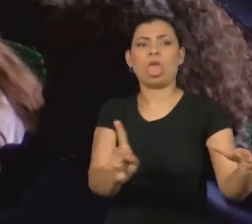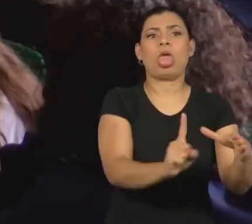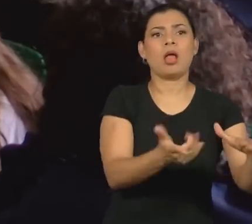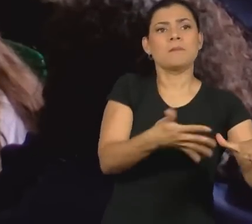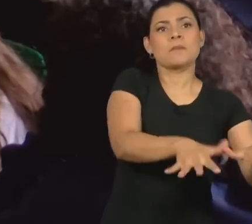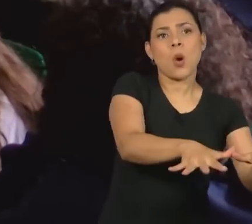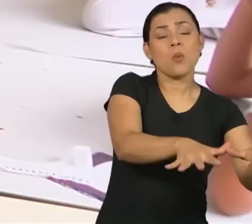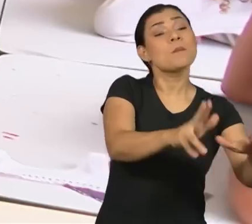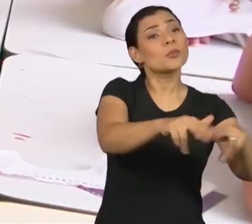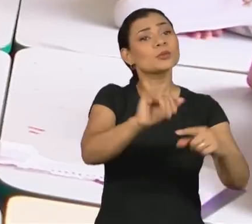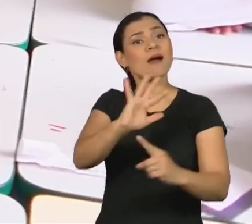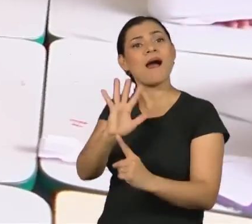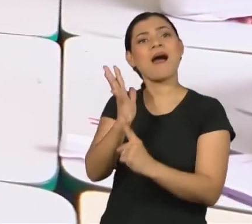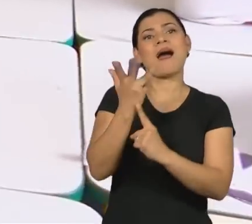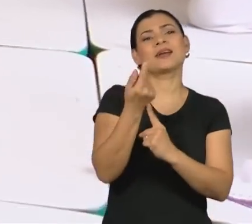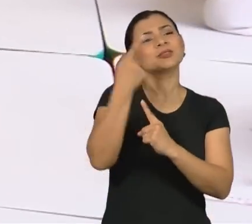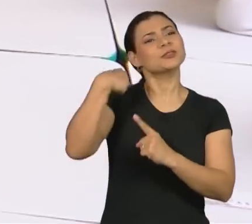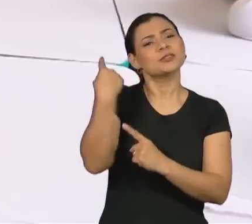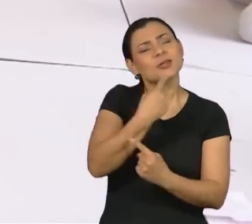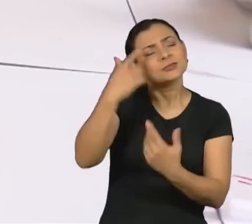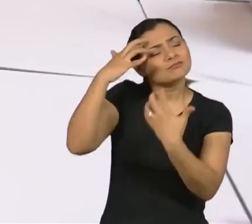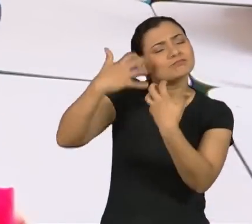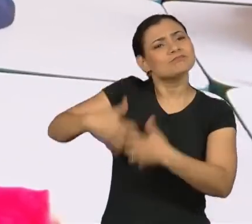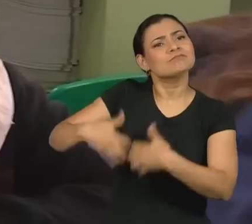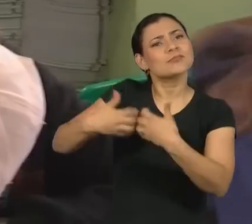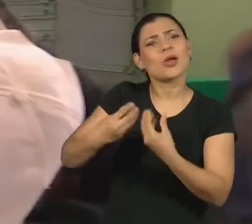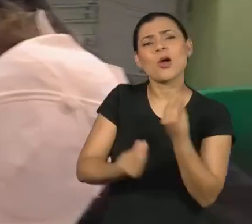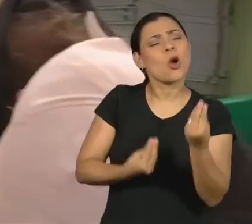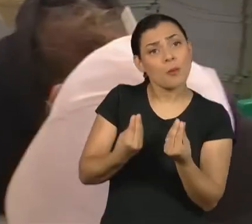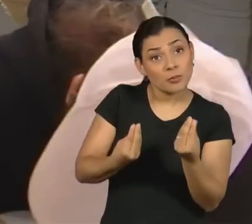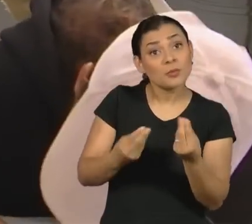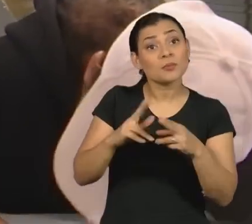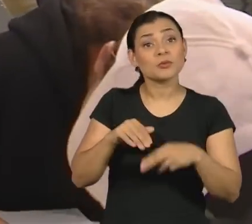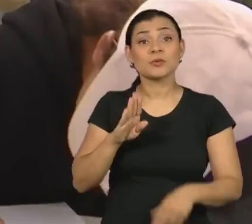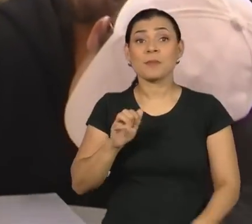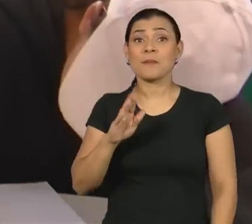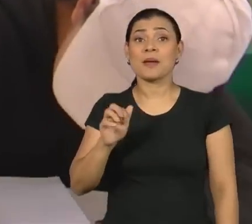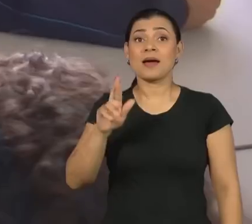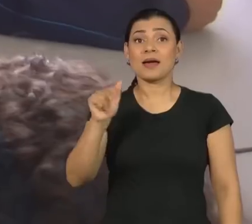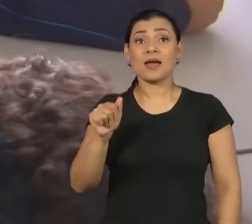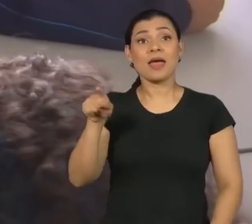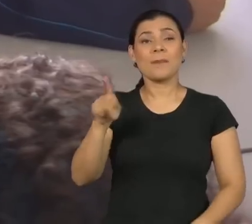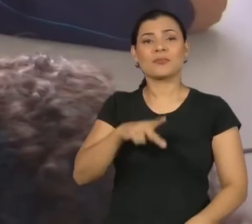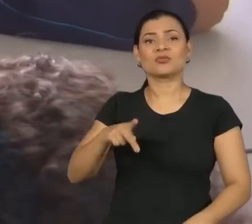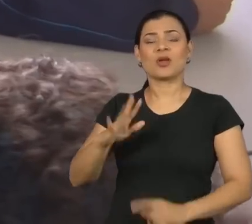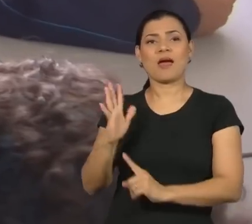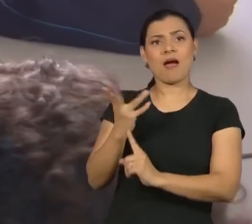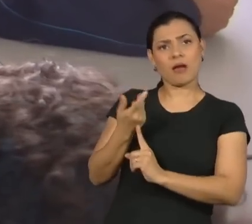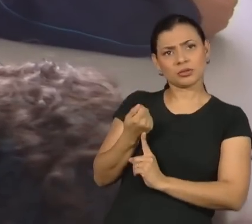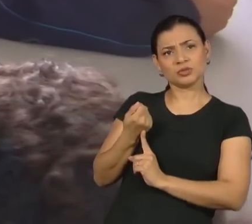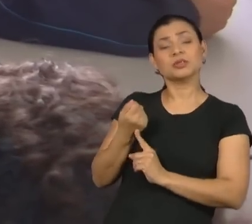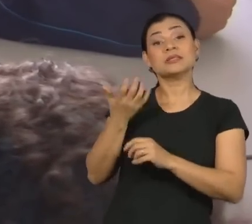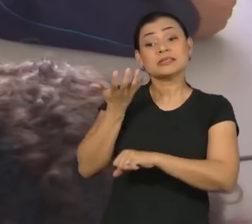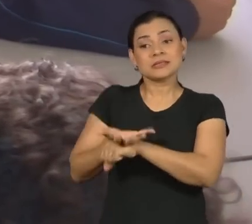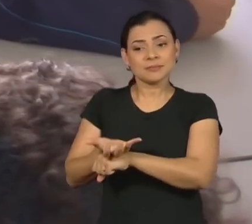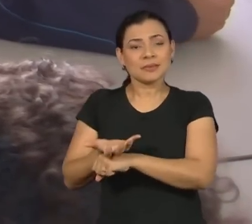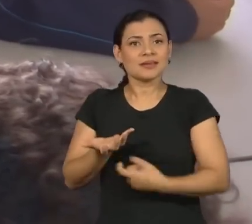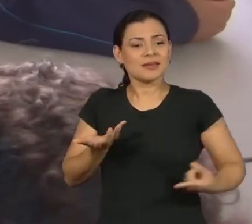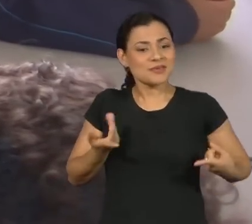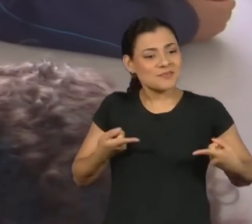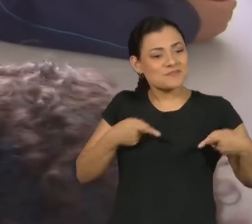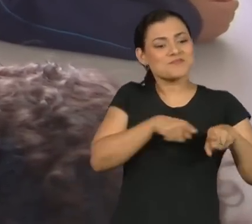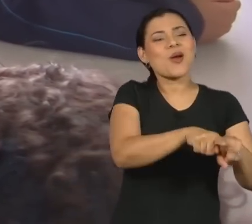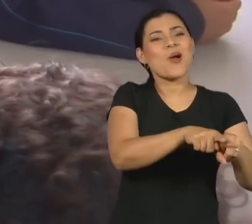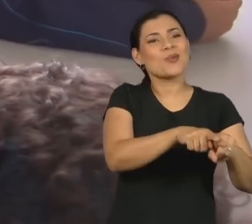é o fio condutor para pensar nessas questões. A Bárbara é professora de artes e resolveu unir a disciplina com o que há